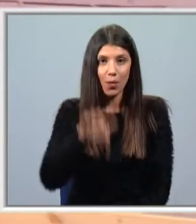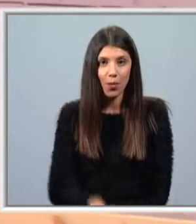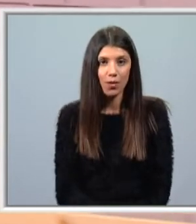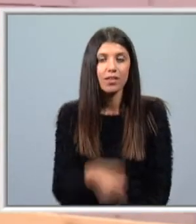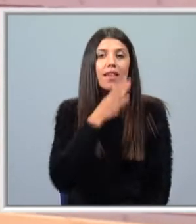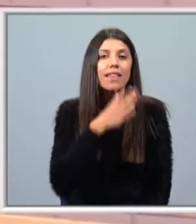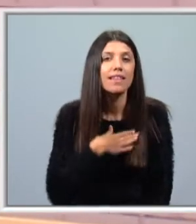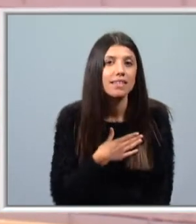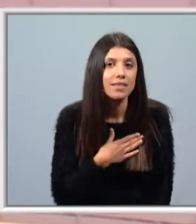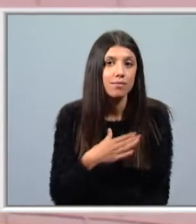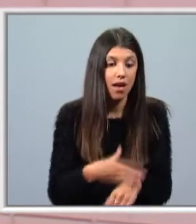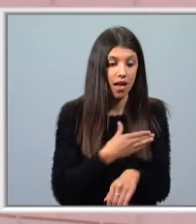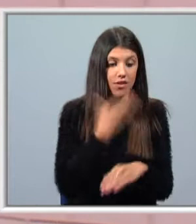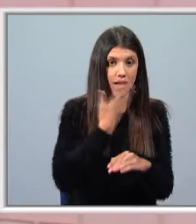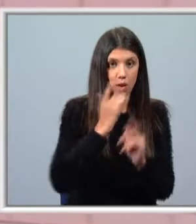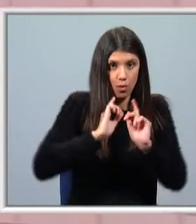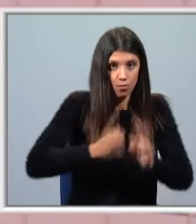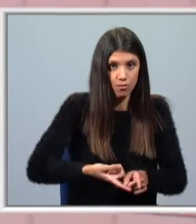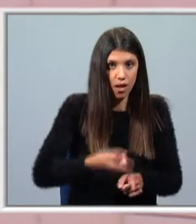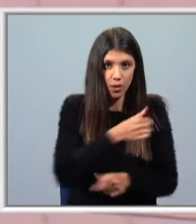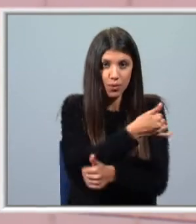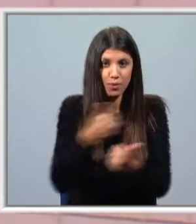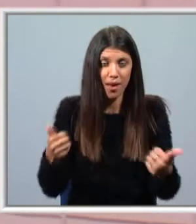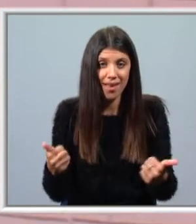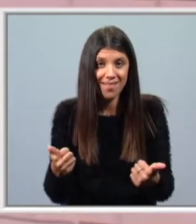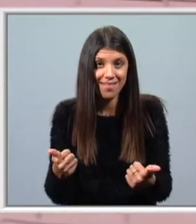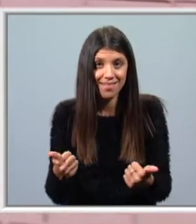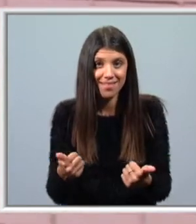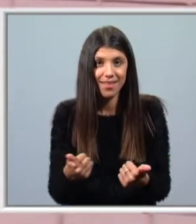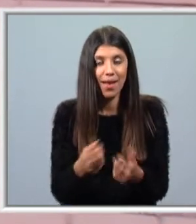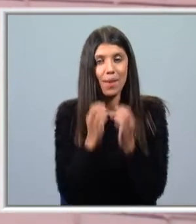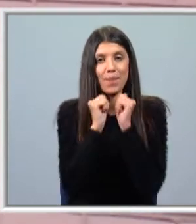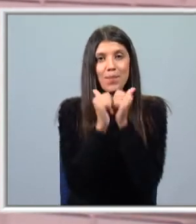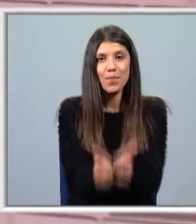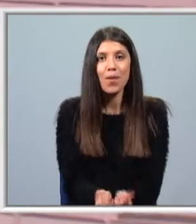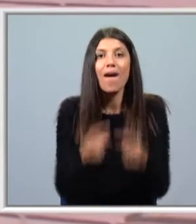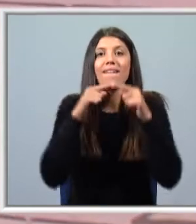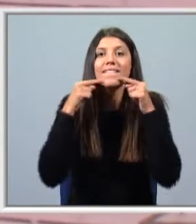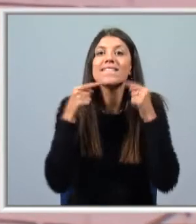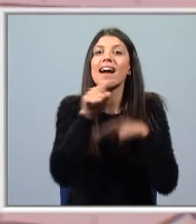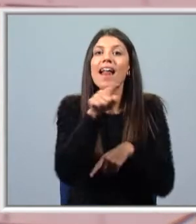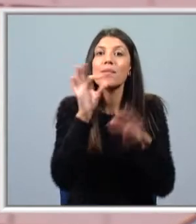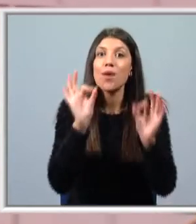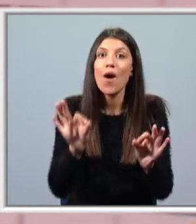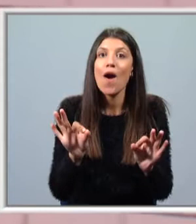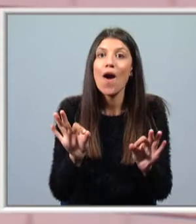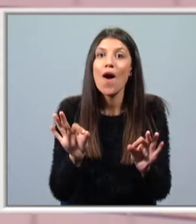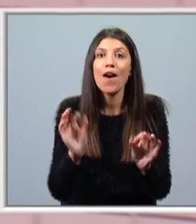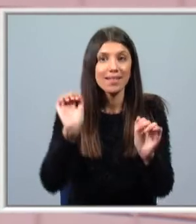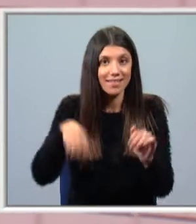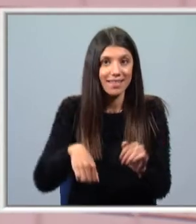Diz-me, antes de iniciarmos, estás bem? Ótimo! Sorrisos desse lado apostos?